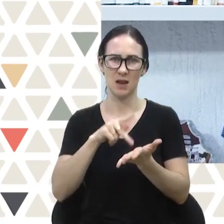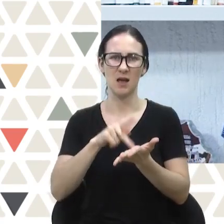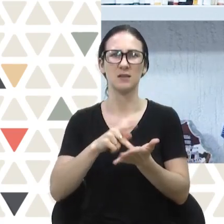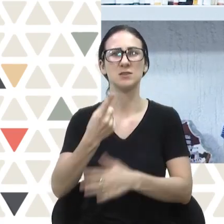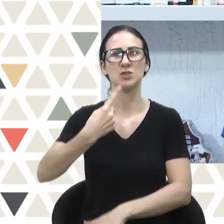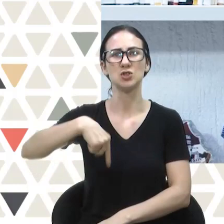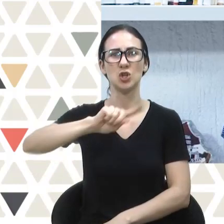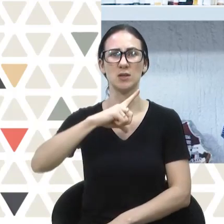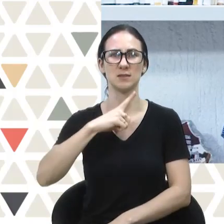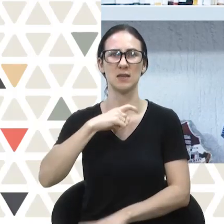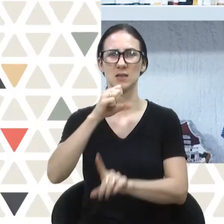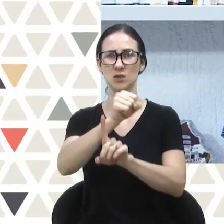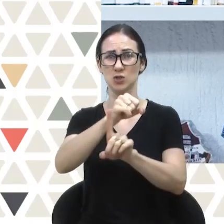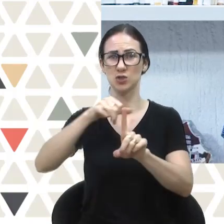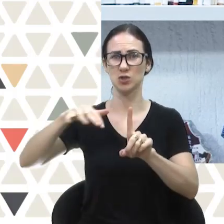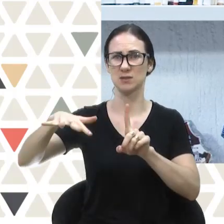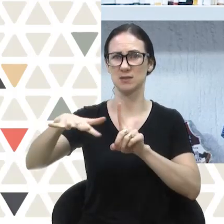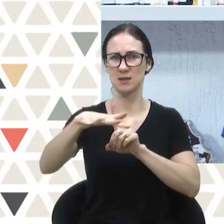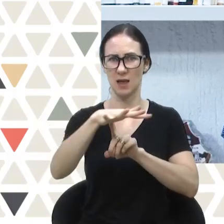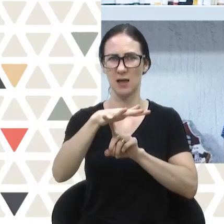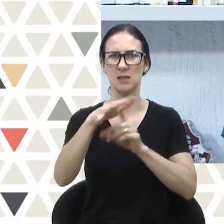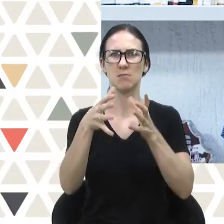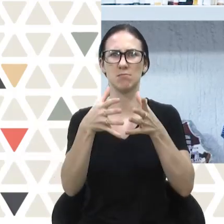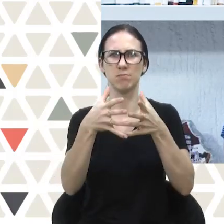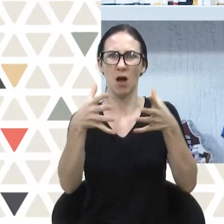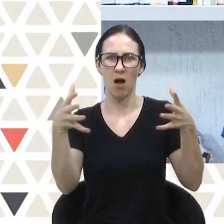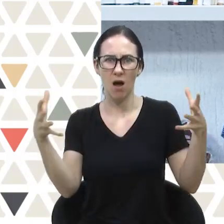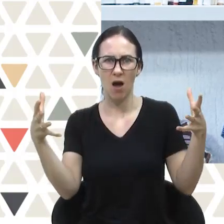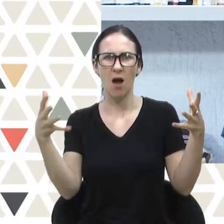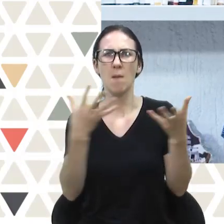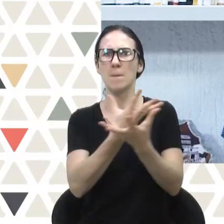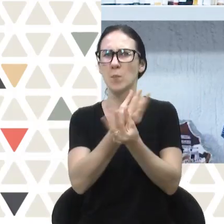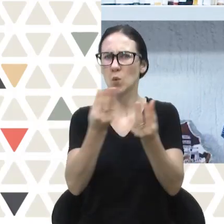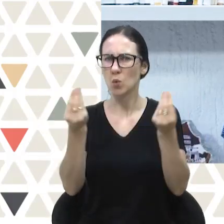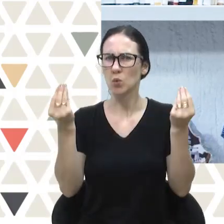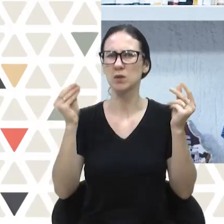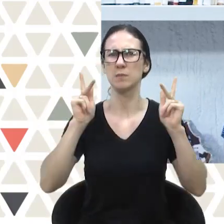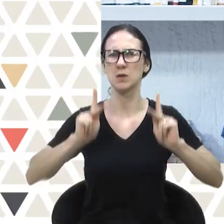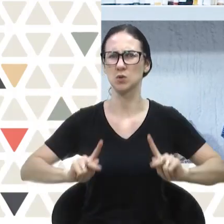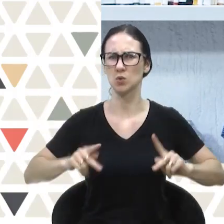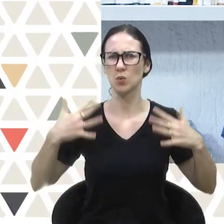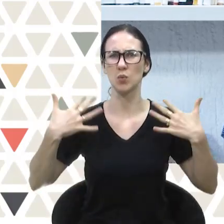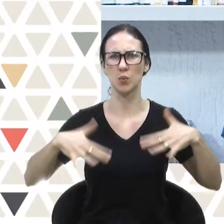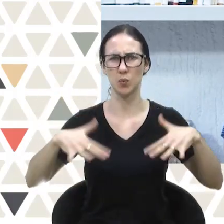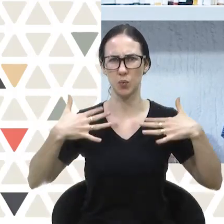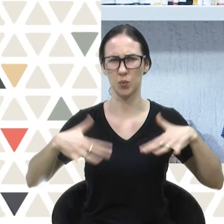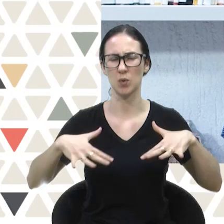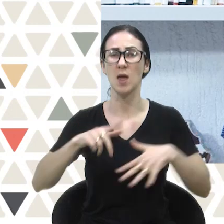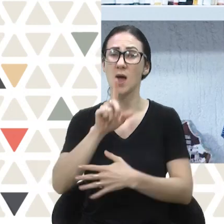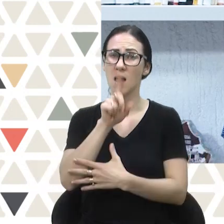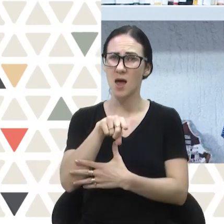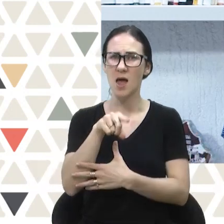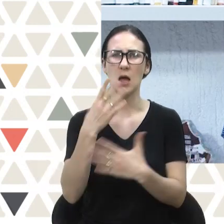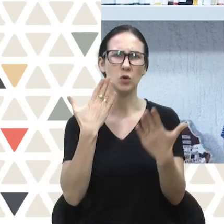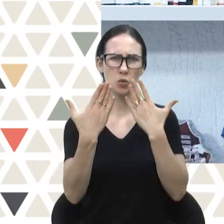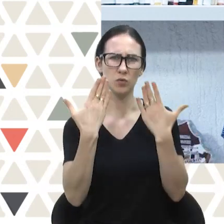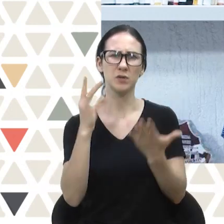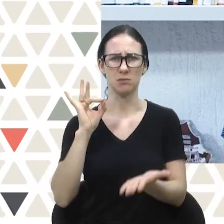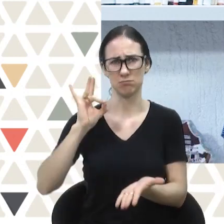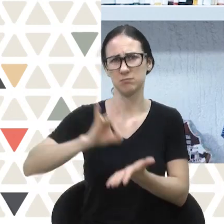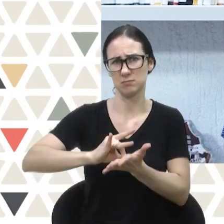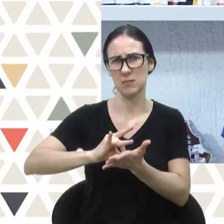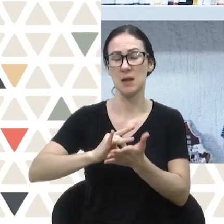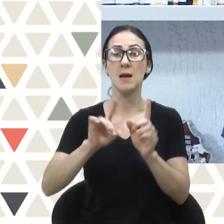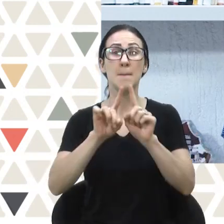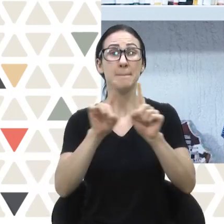temos uma sociedade, né, de massa, uma sociedade com bastante gente, que é uma dúvida válida,